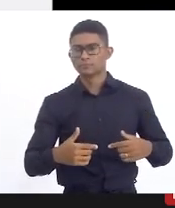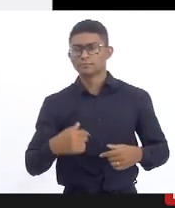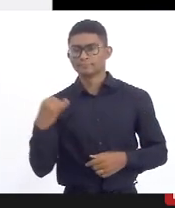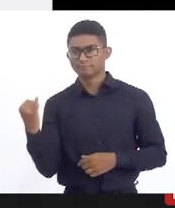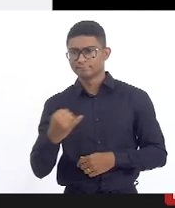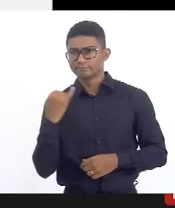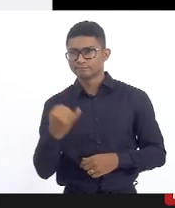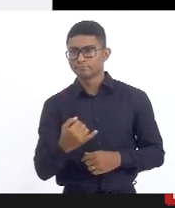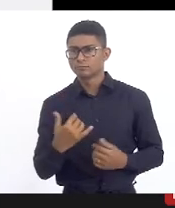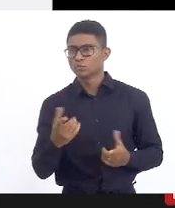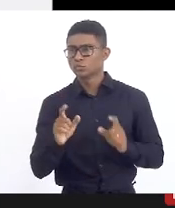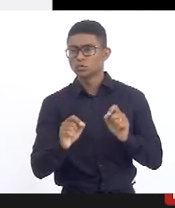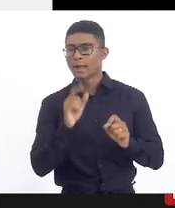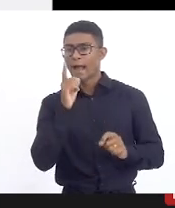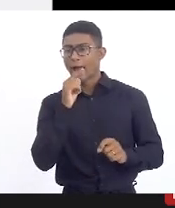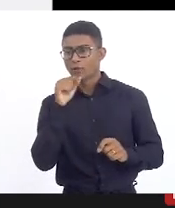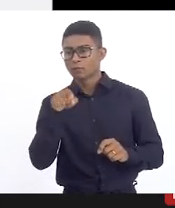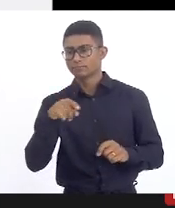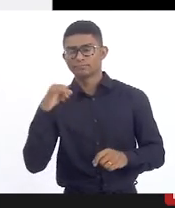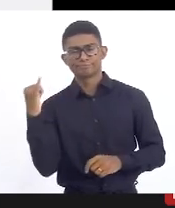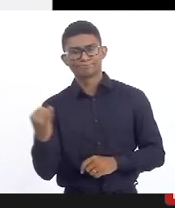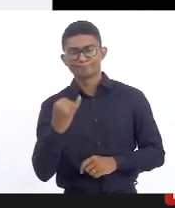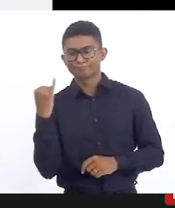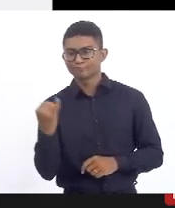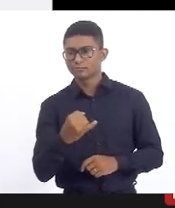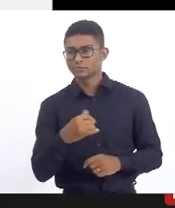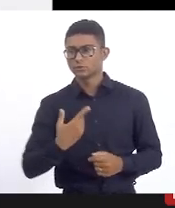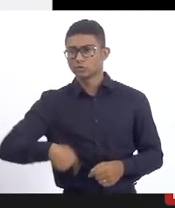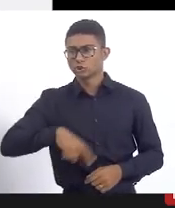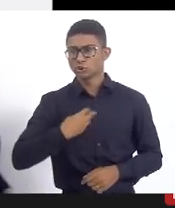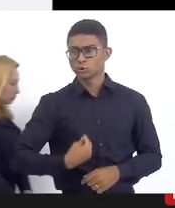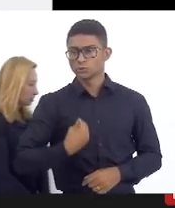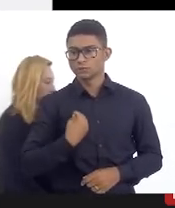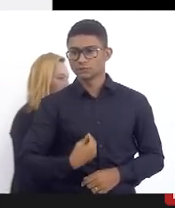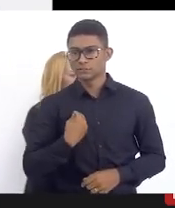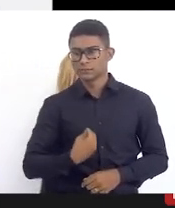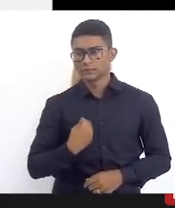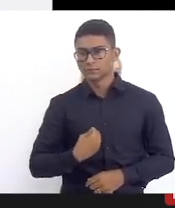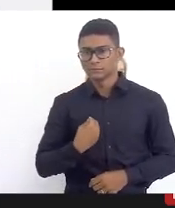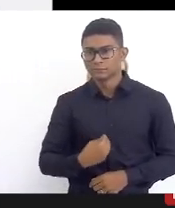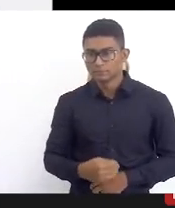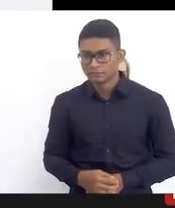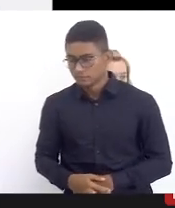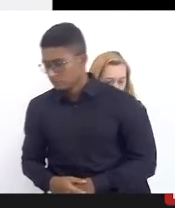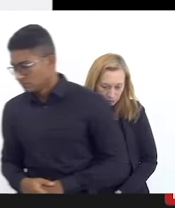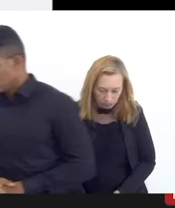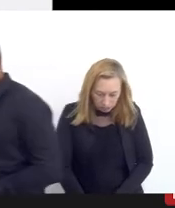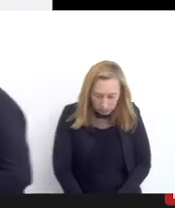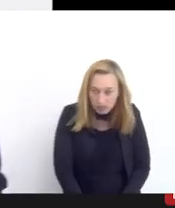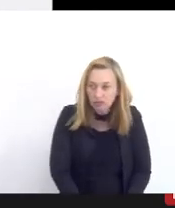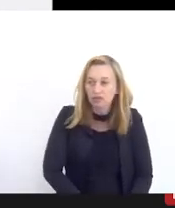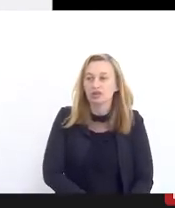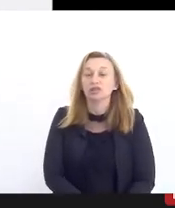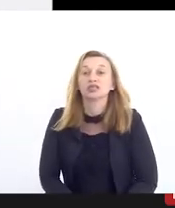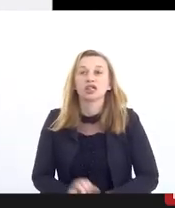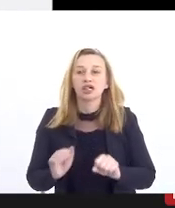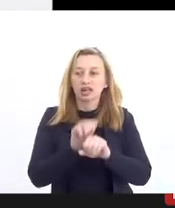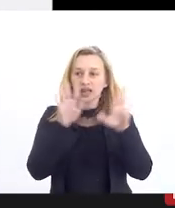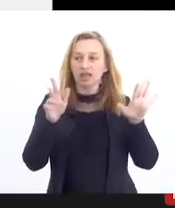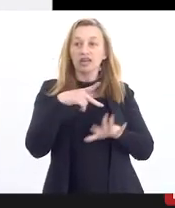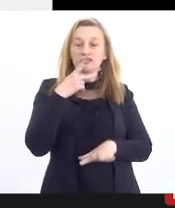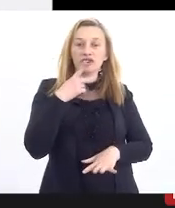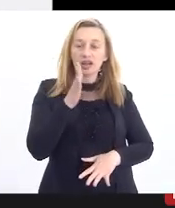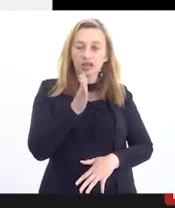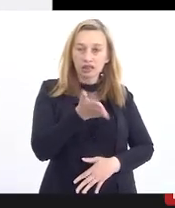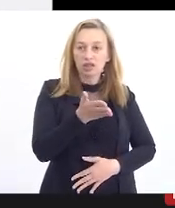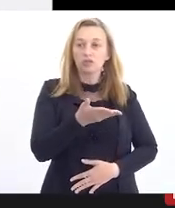A água é um item essencial na sobrevivência humana. E, portanto, é preciso deixar muito claro aqui, e aí falo com esse